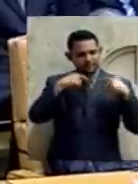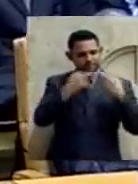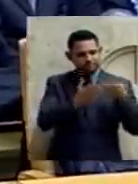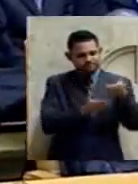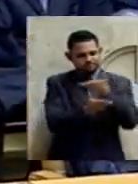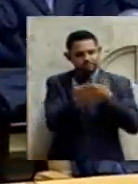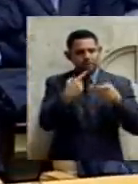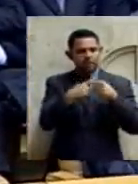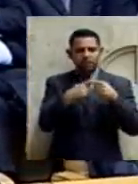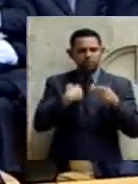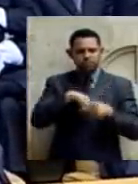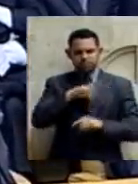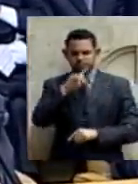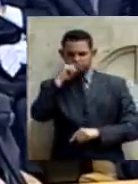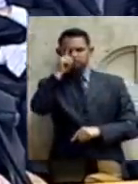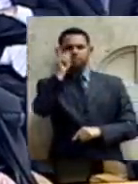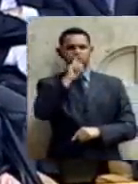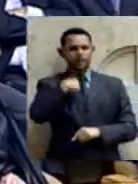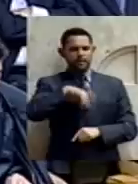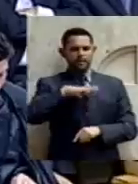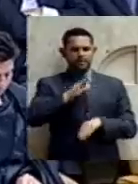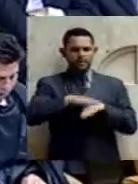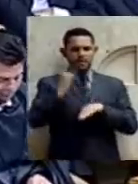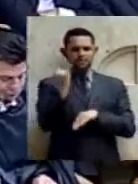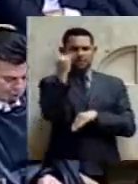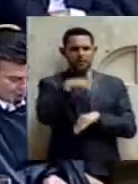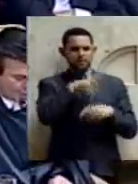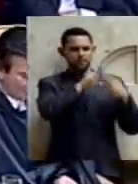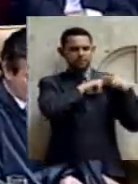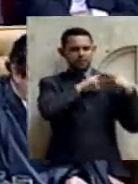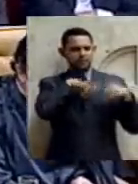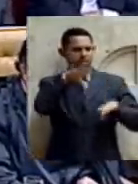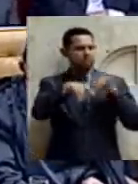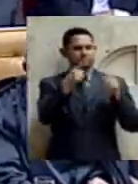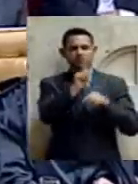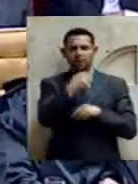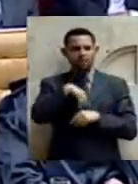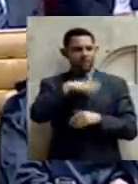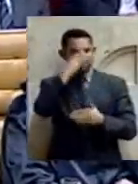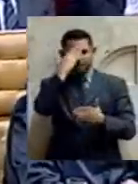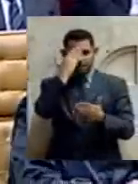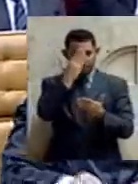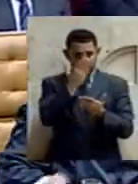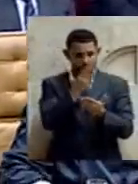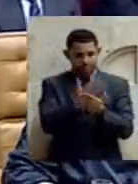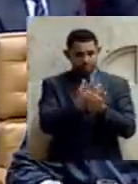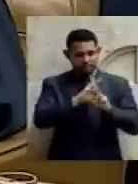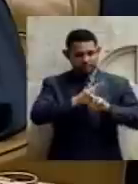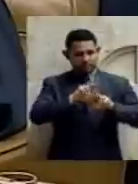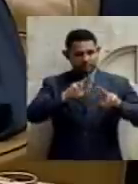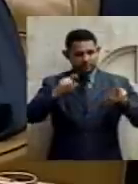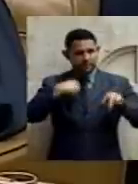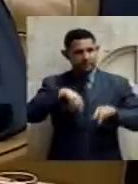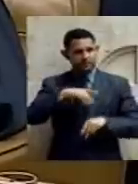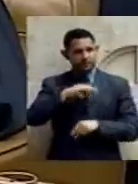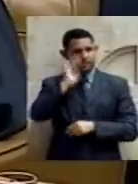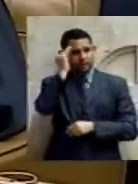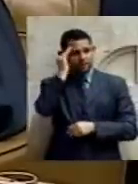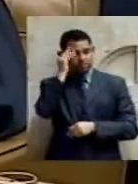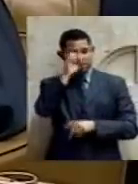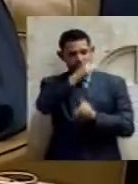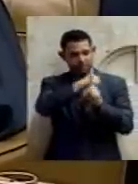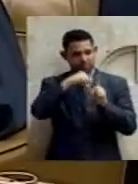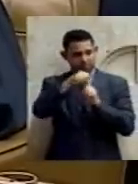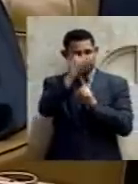não se julga titular soberano da verdade, mas, ao revés, confia nas múltiplas vozes da sociedade